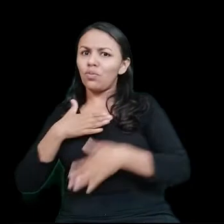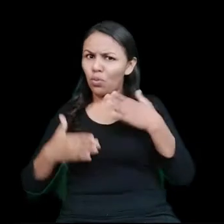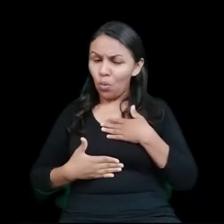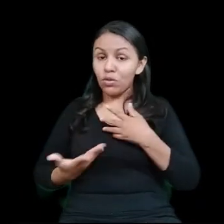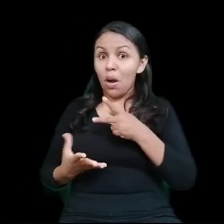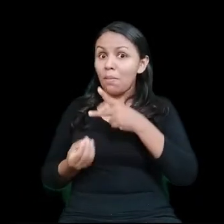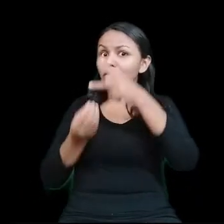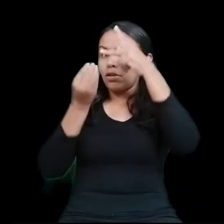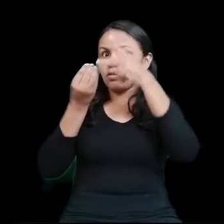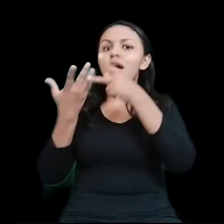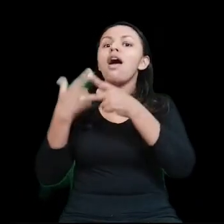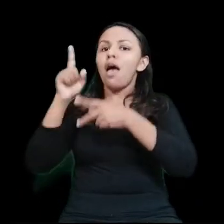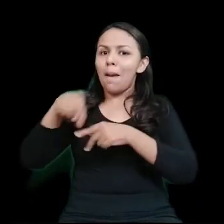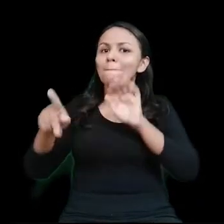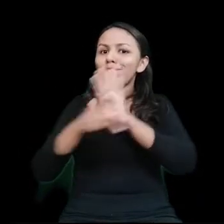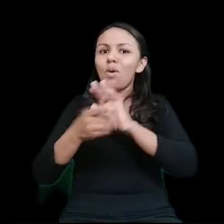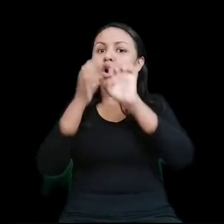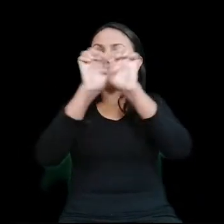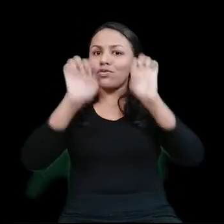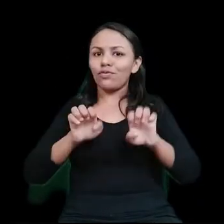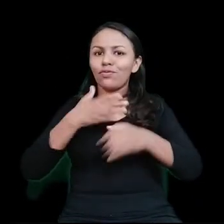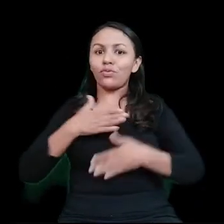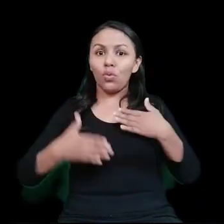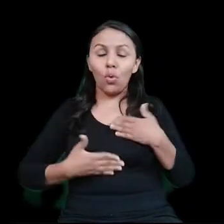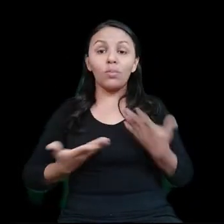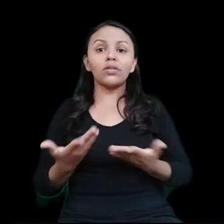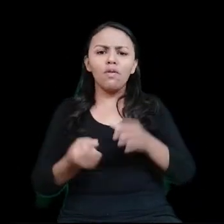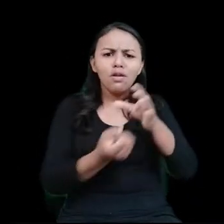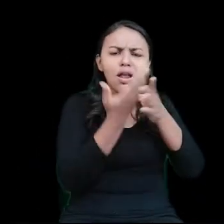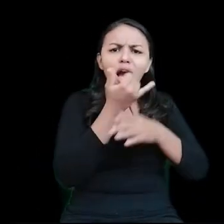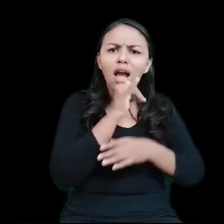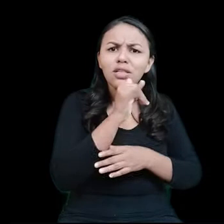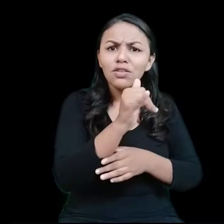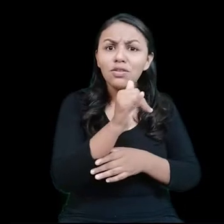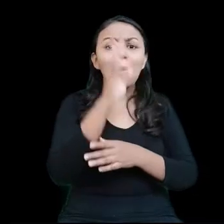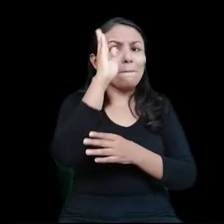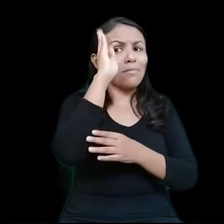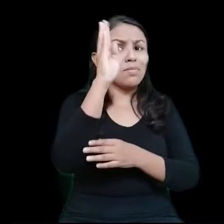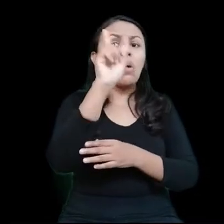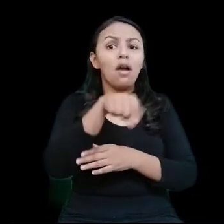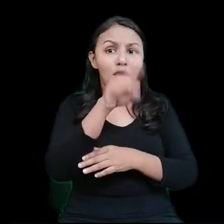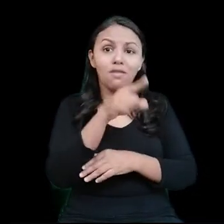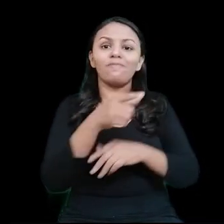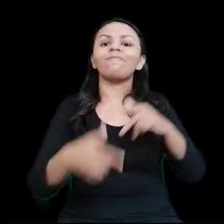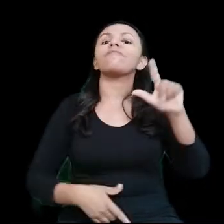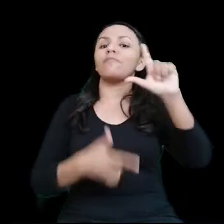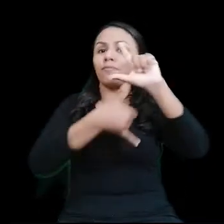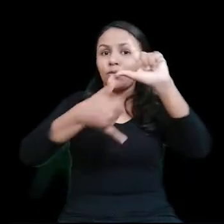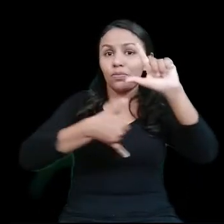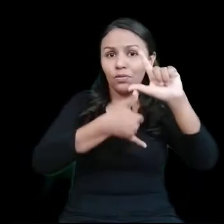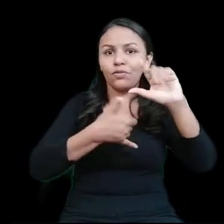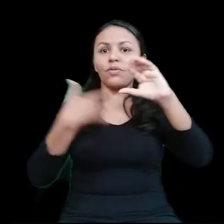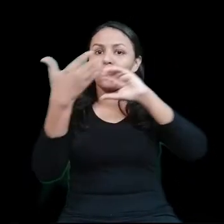componente estrutural. Quando nós falamos em produzir energia, nós nos referimos principalmente aos lipídios